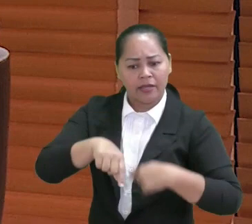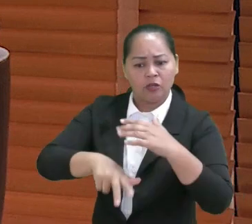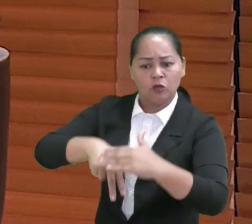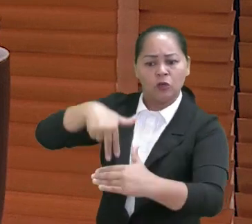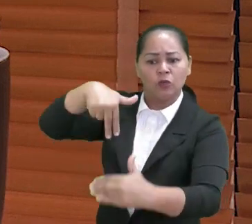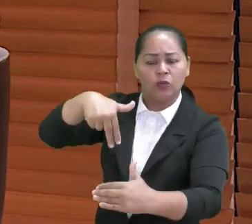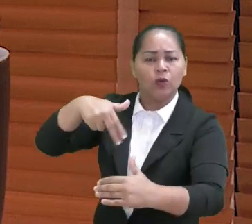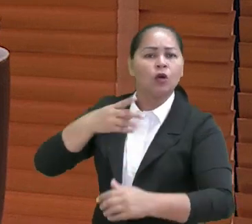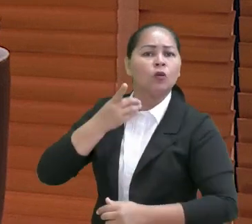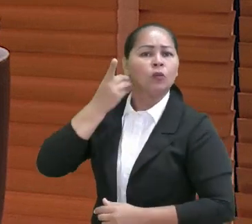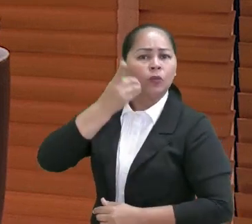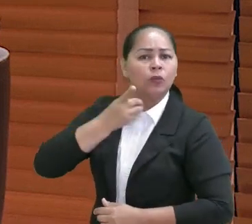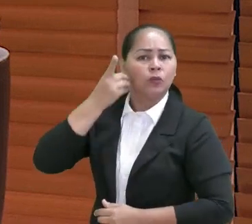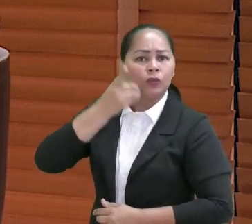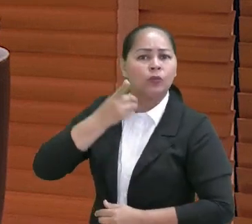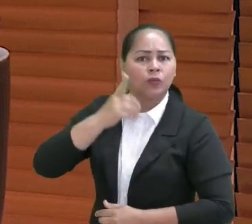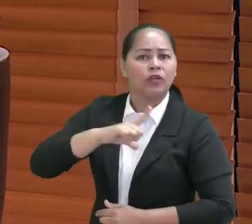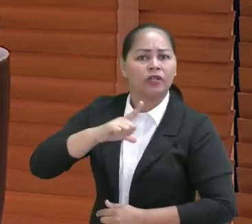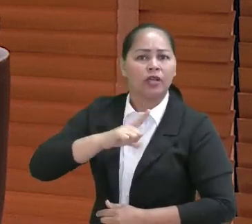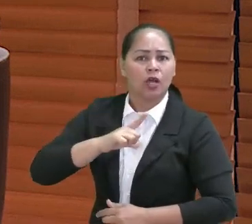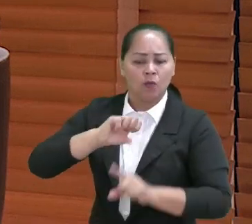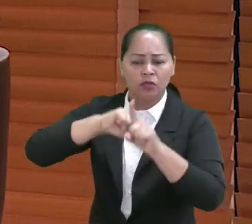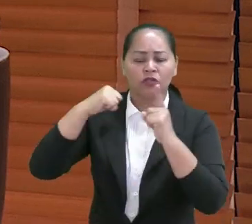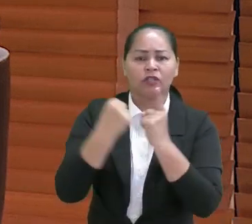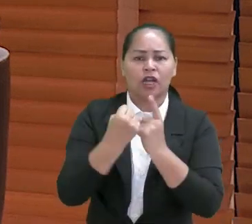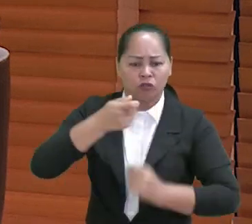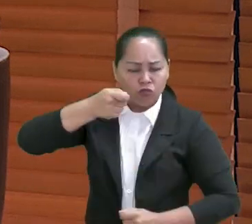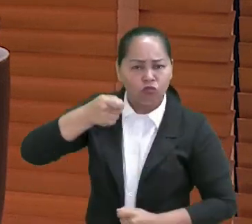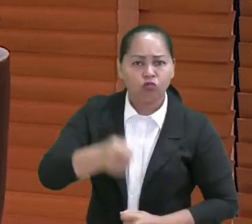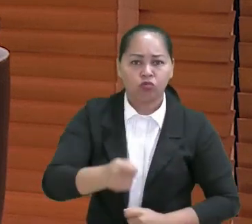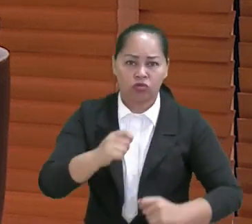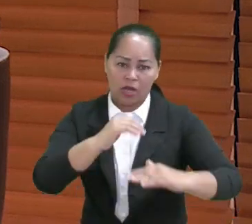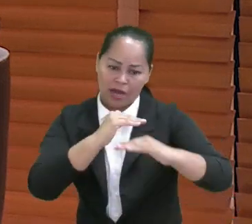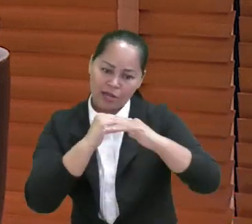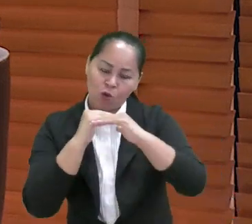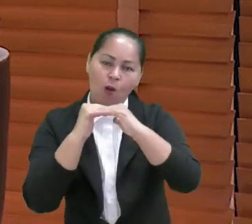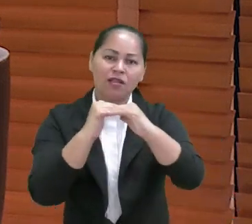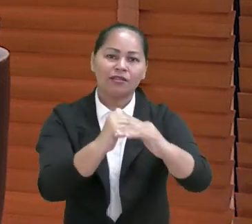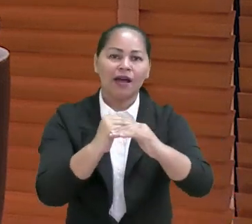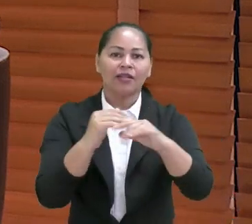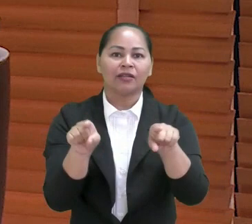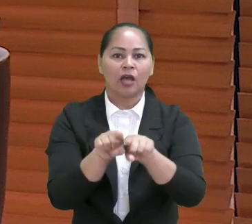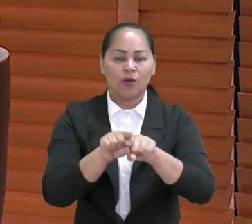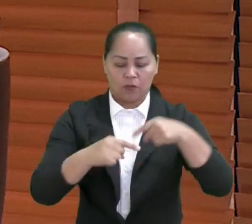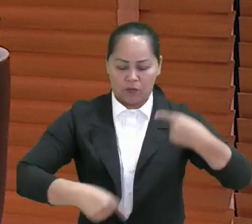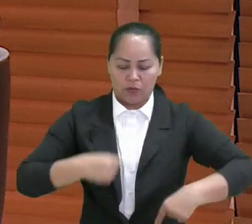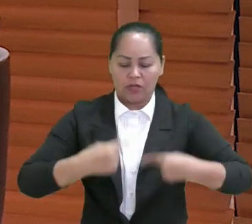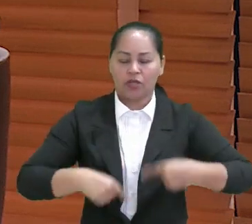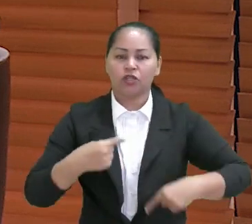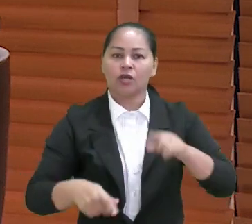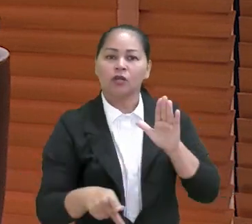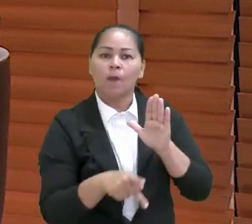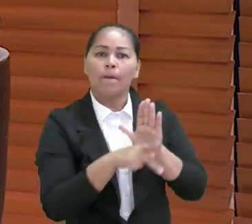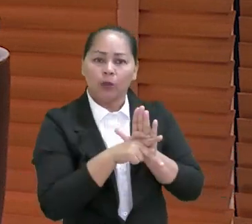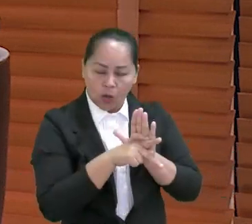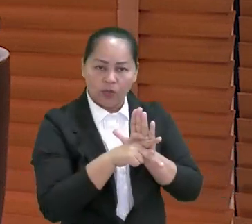temos uma sociedade muito mais justa, muito mais igualitária, com políticas públicas